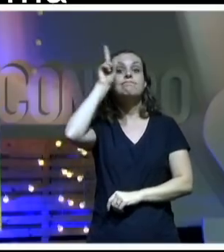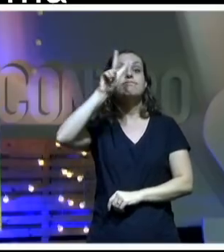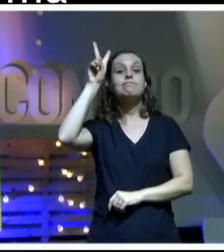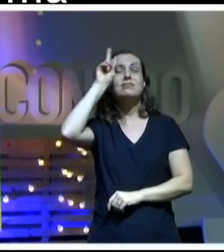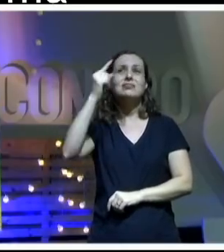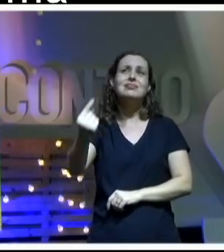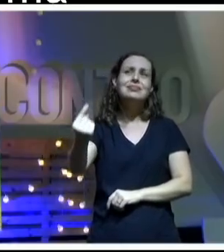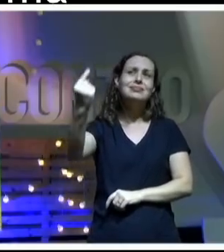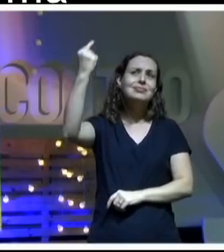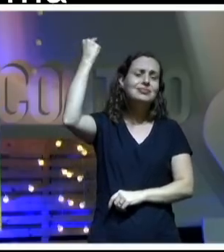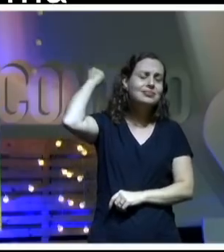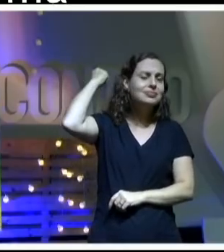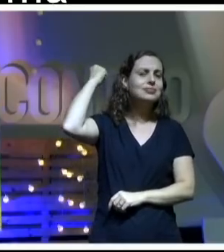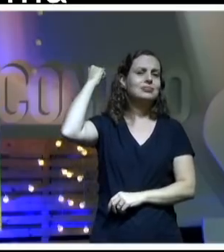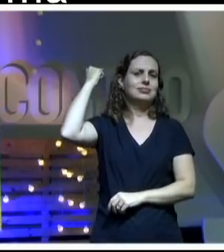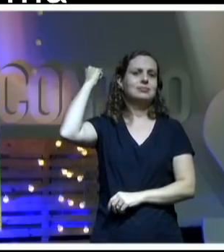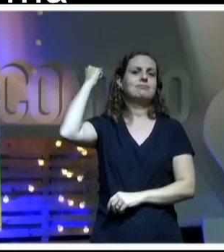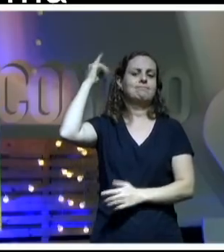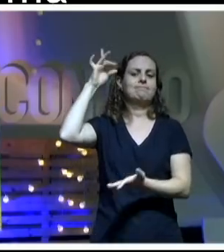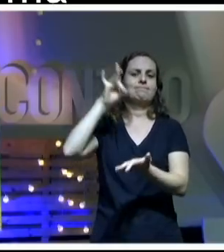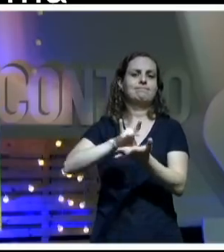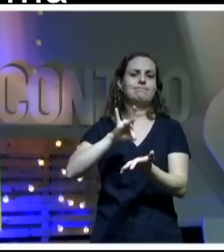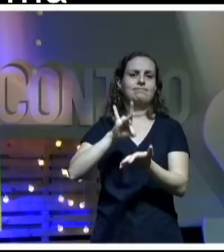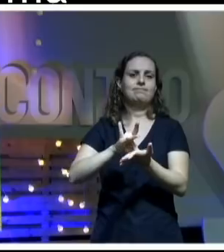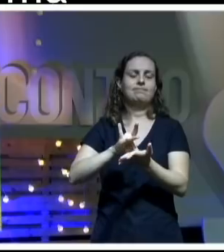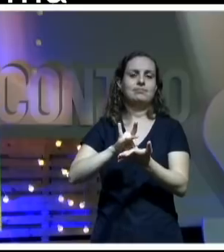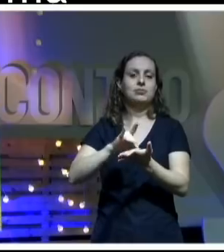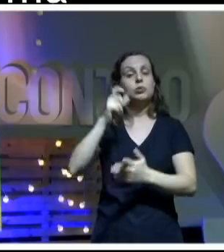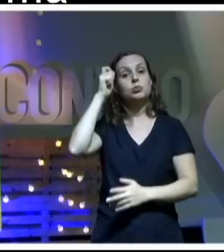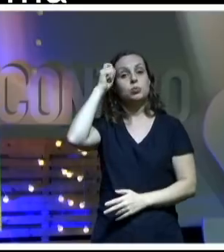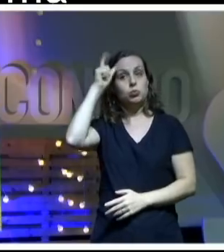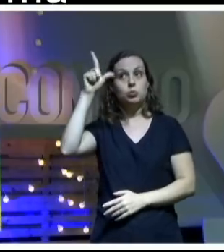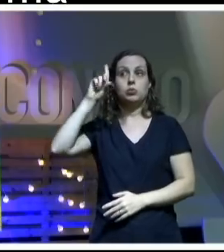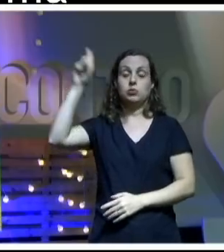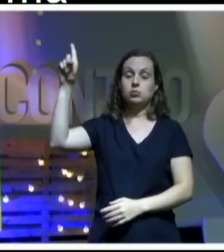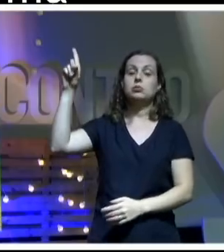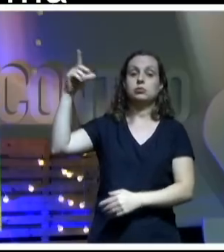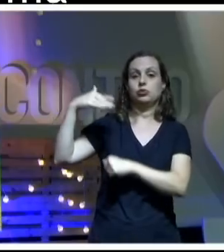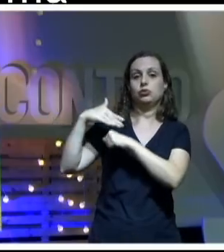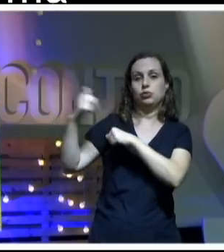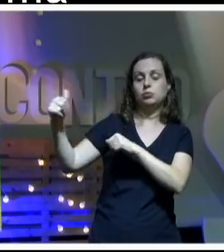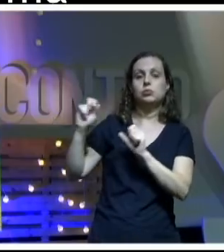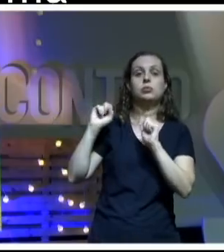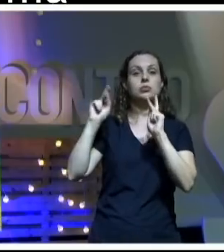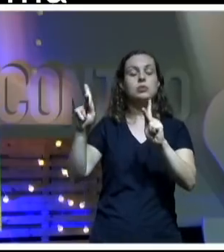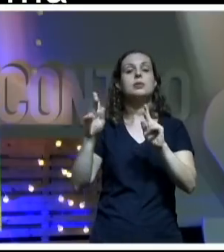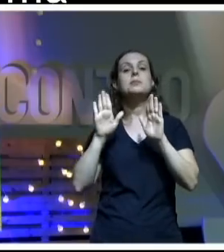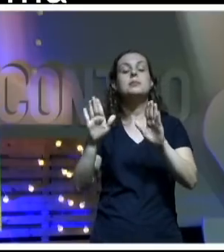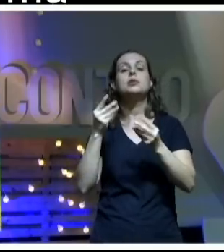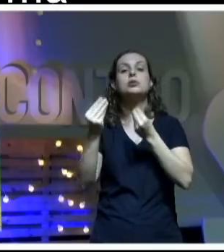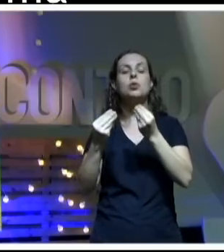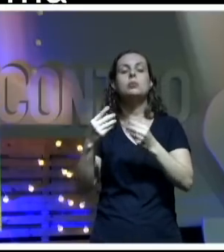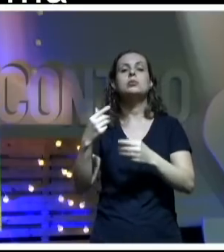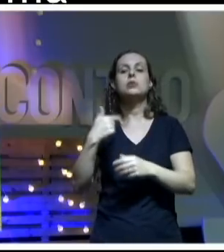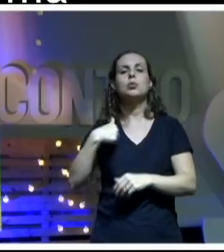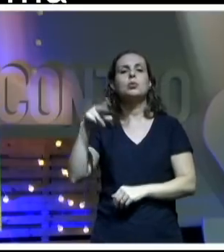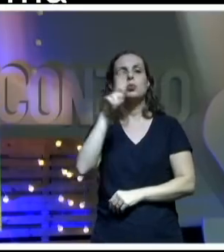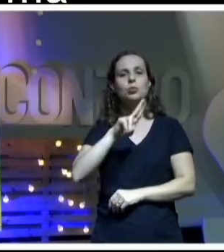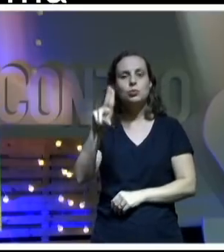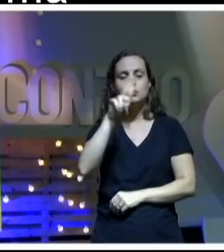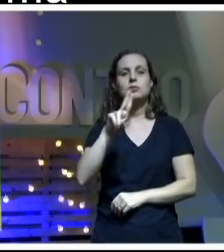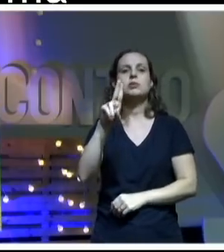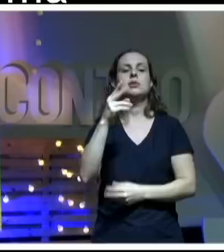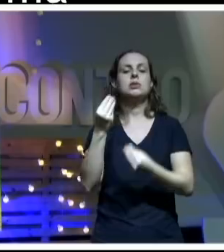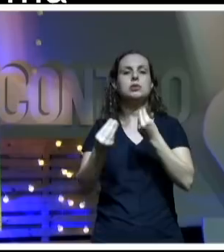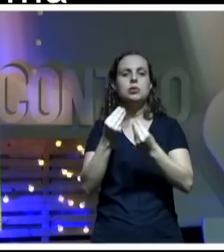profissionalização envolve uma imersão nessa cultura e profissionalização não tem como você usar os conceitos às técnicas sendo